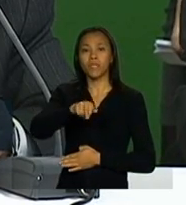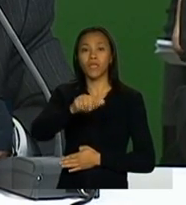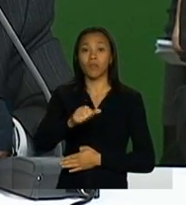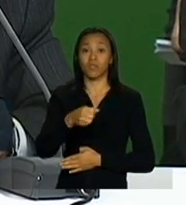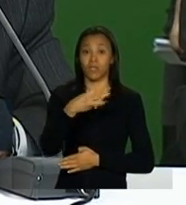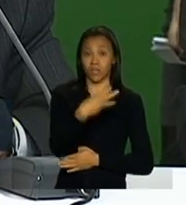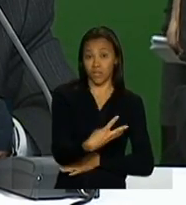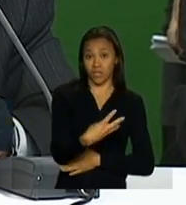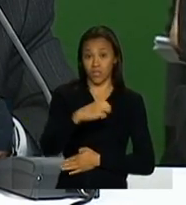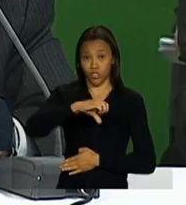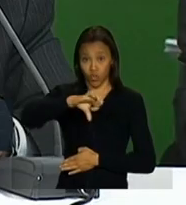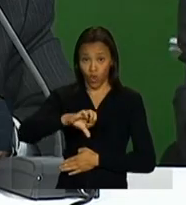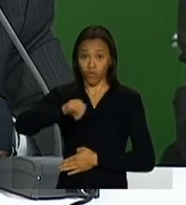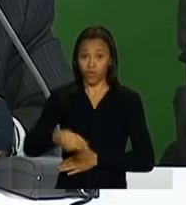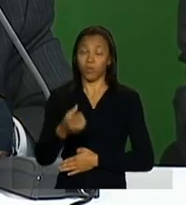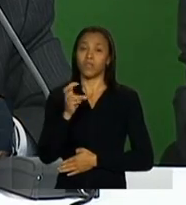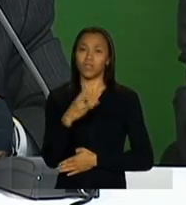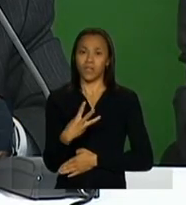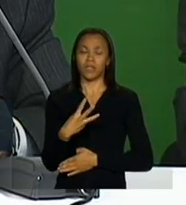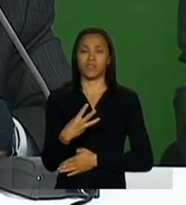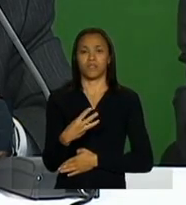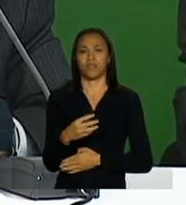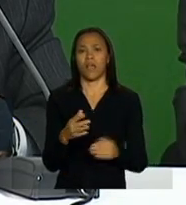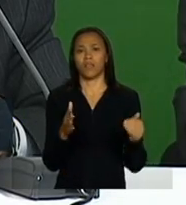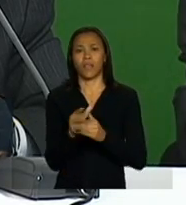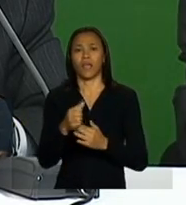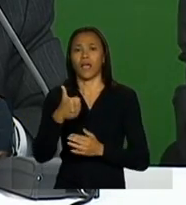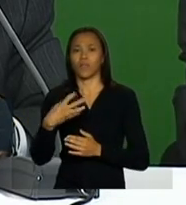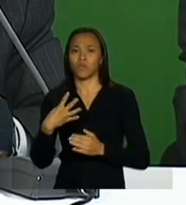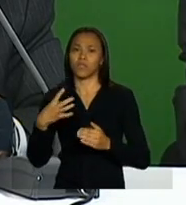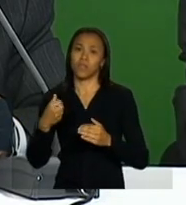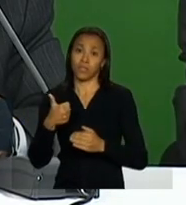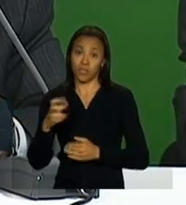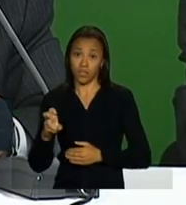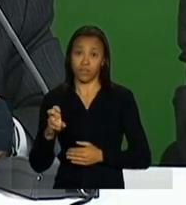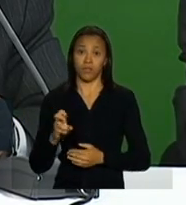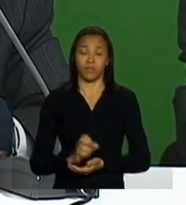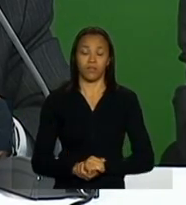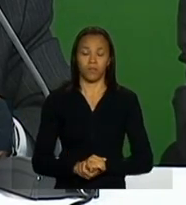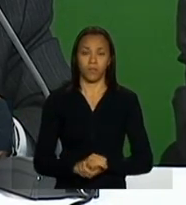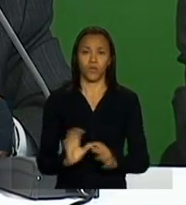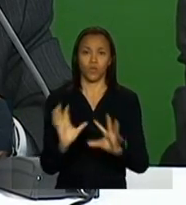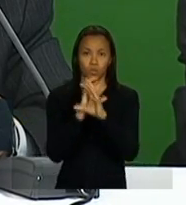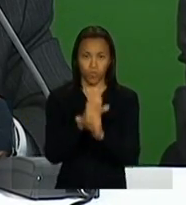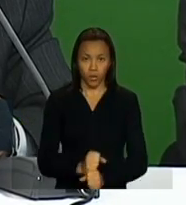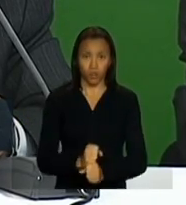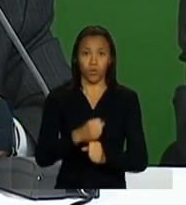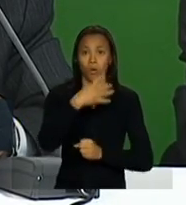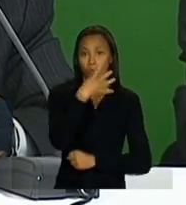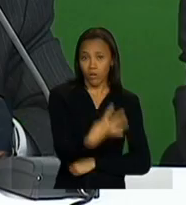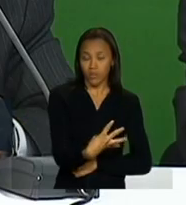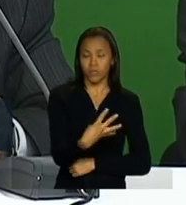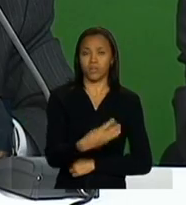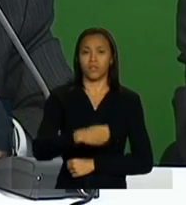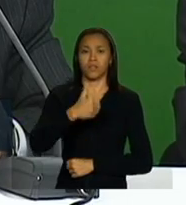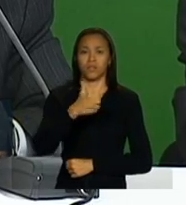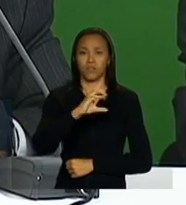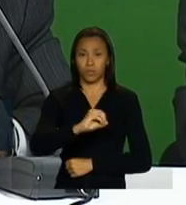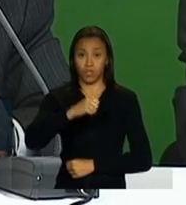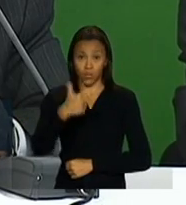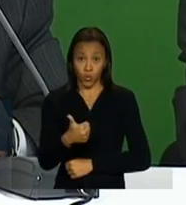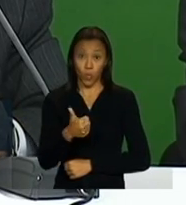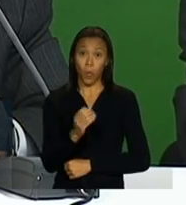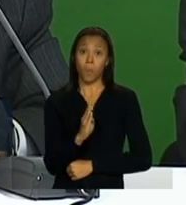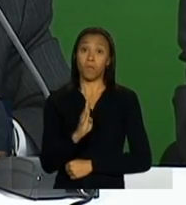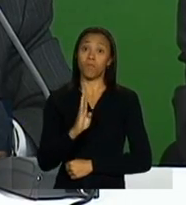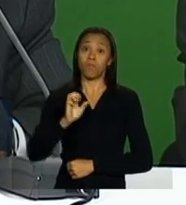309,3 até 14, 15 e 92 milhões, 15, 16, 401,3 milhões.